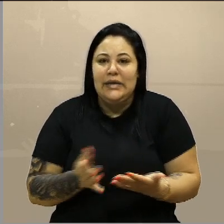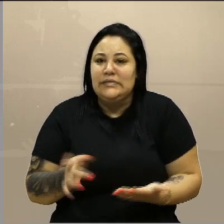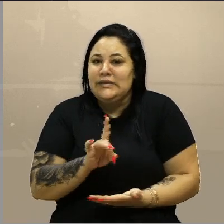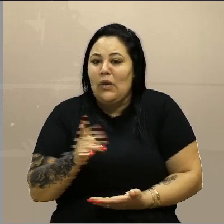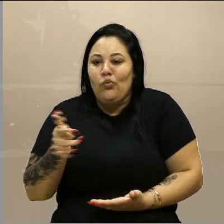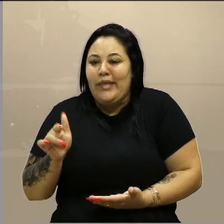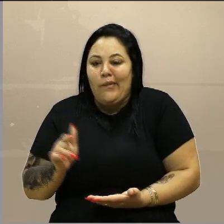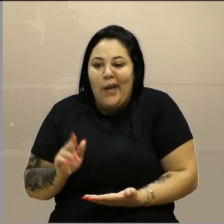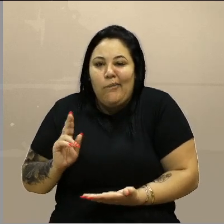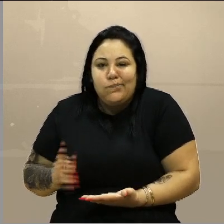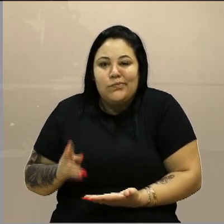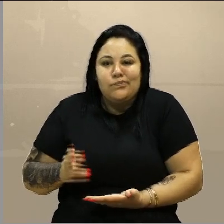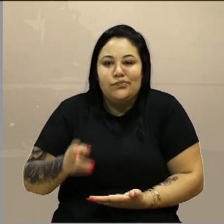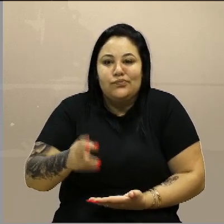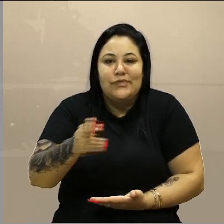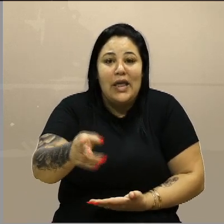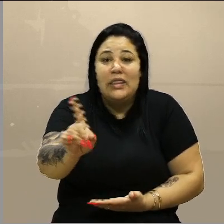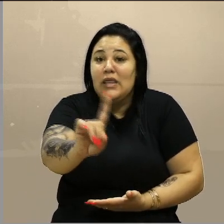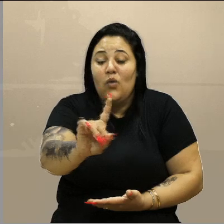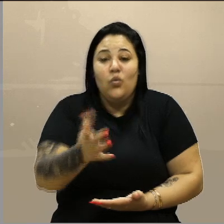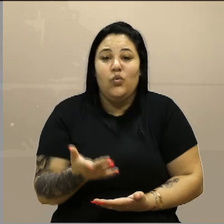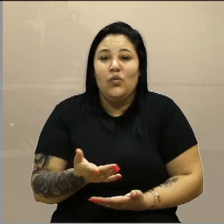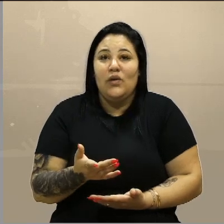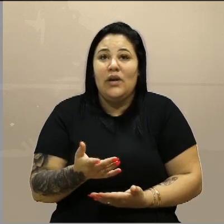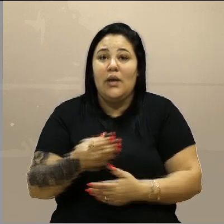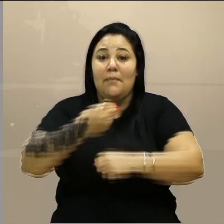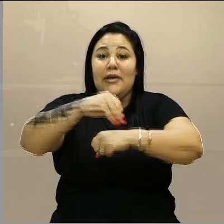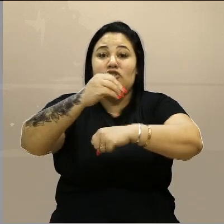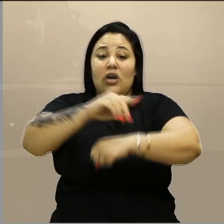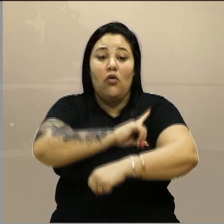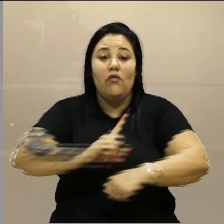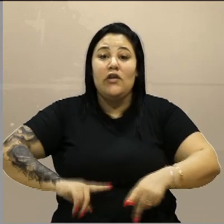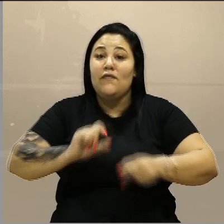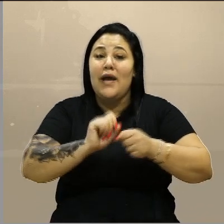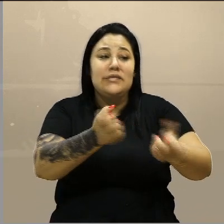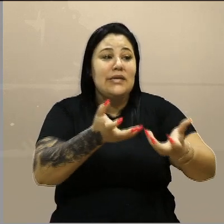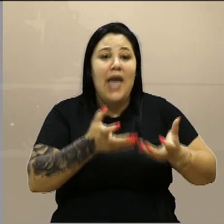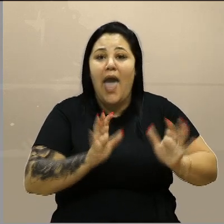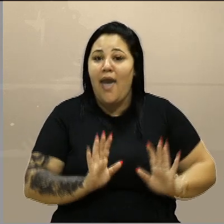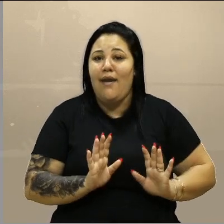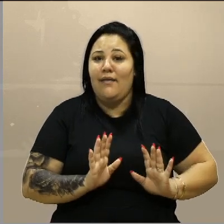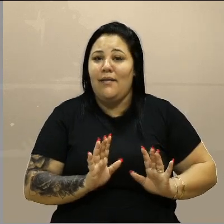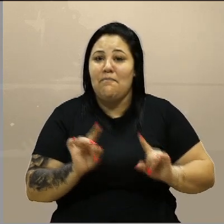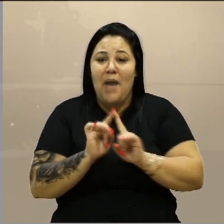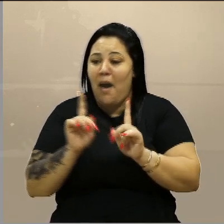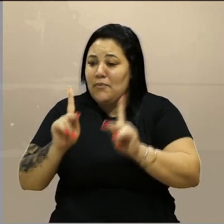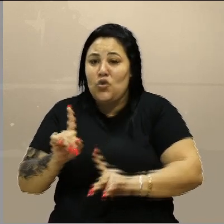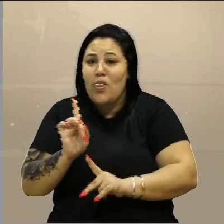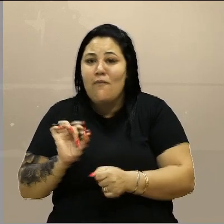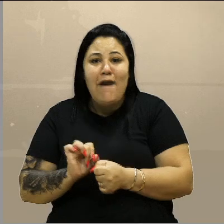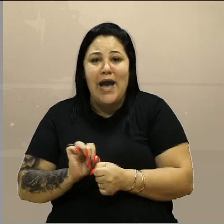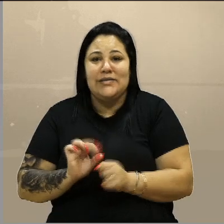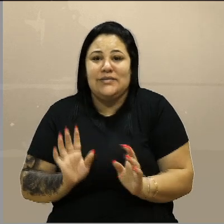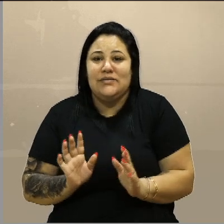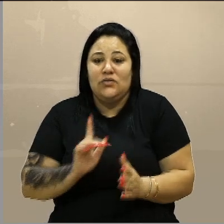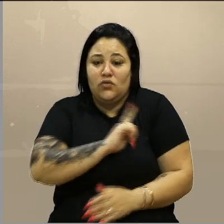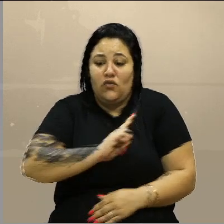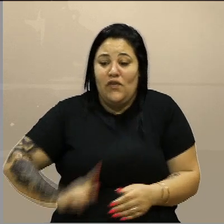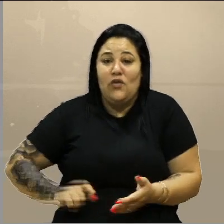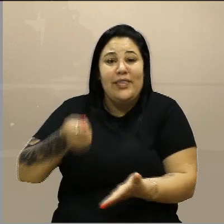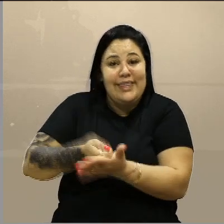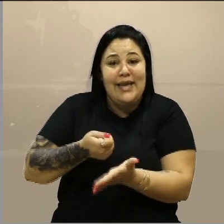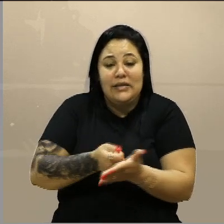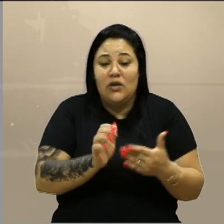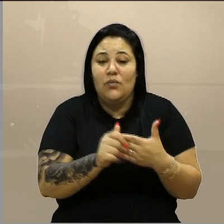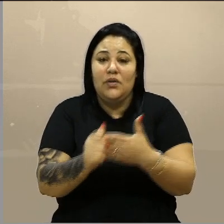ela não é nem uma obrigação, ela é uma sugestão. O governo faz se quer. Então, pode-se dizer que um governo vem, tenta seguir aquilo lá, se por algum